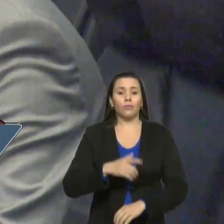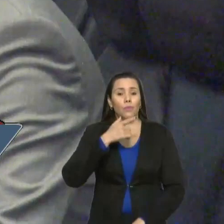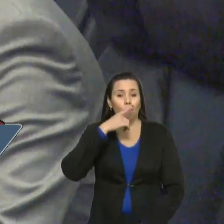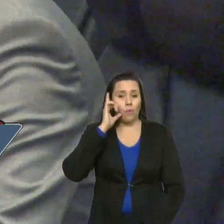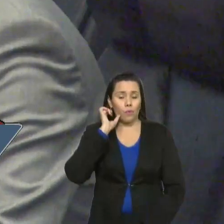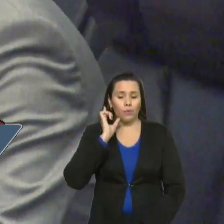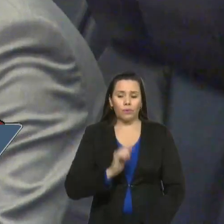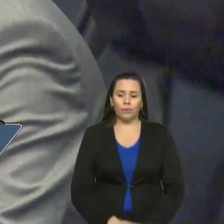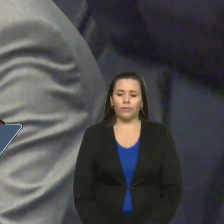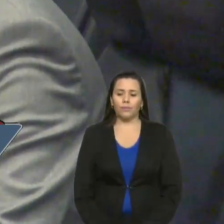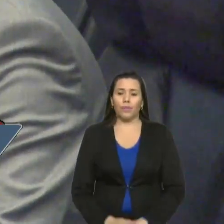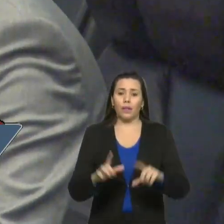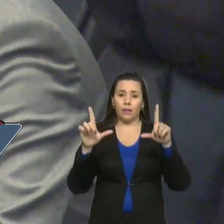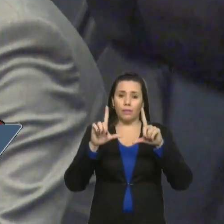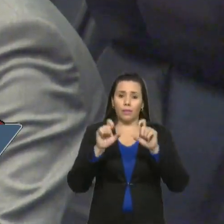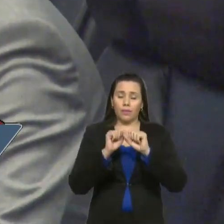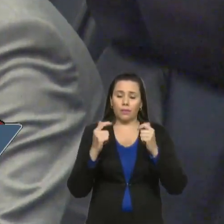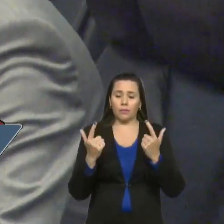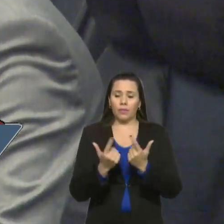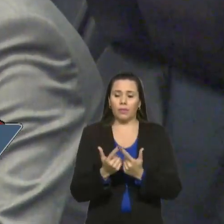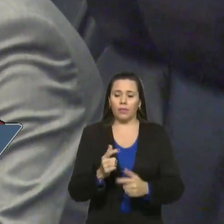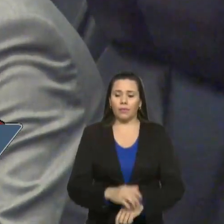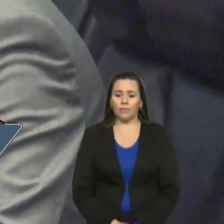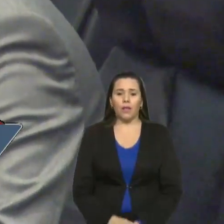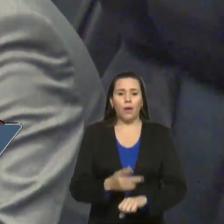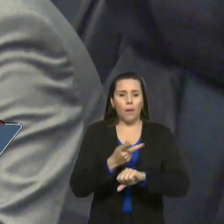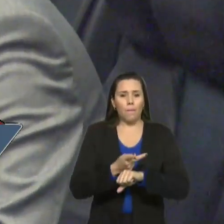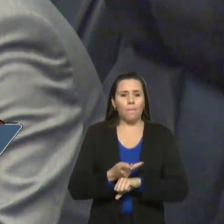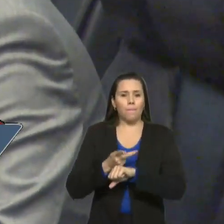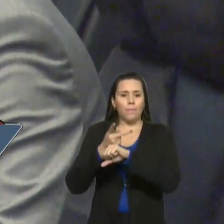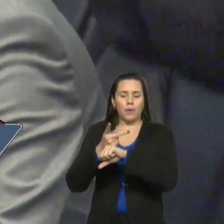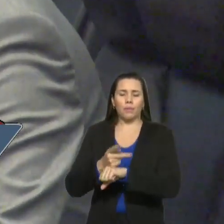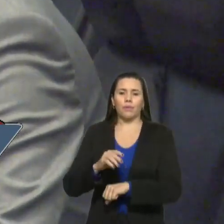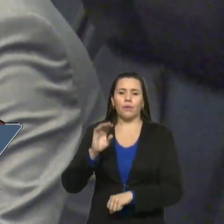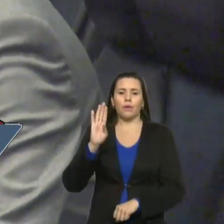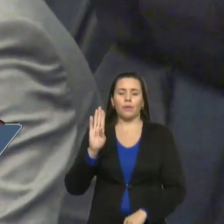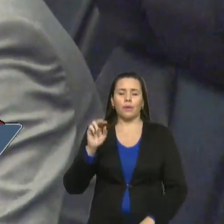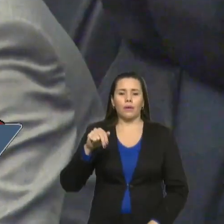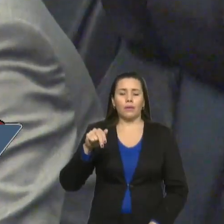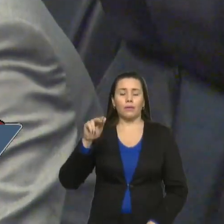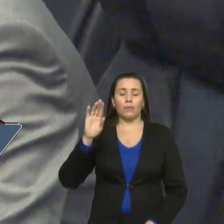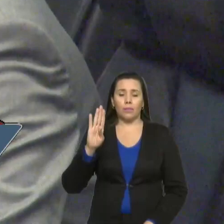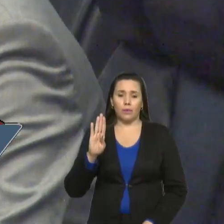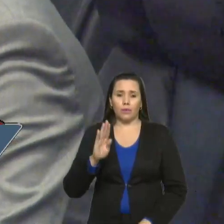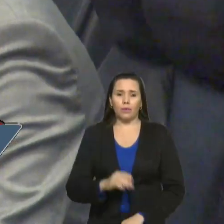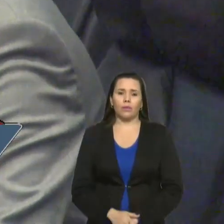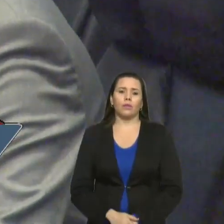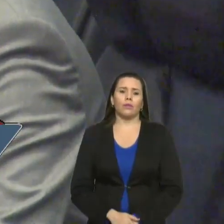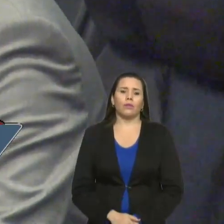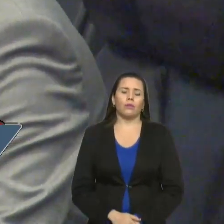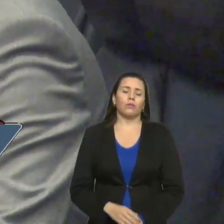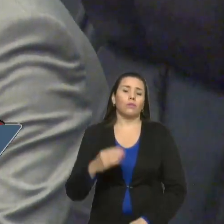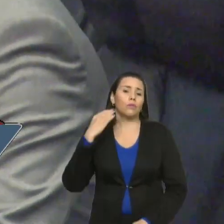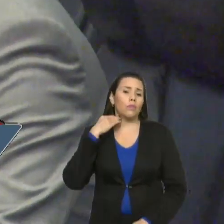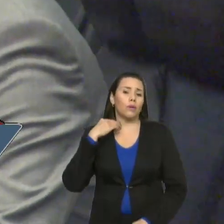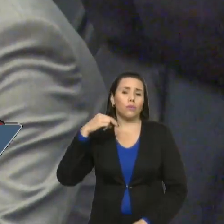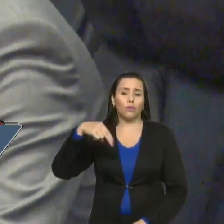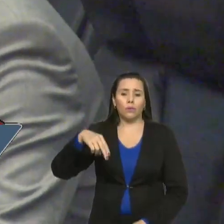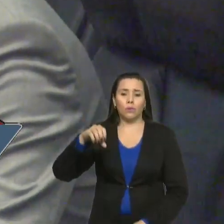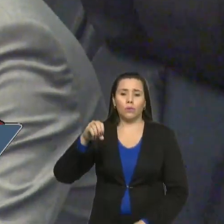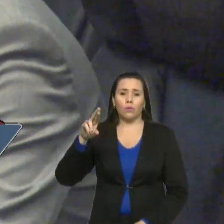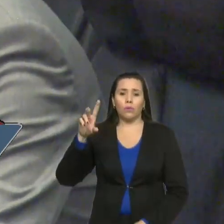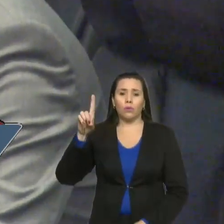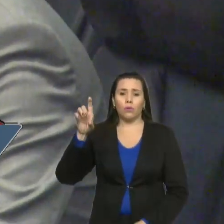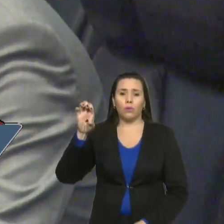o deputado professor Marco Aurélio registrou que a TV Assembleia recebeu o prêmio BNB de jornalismo 2020